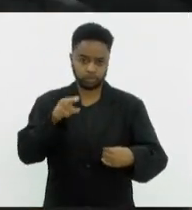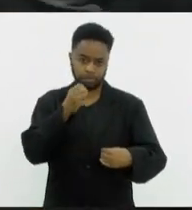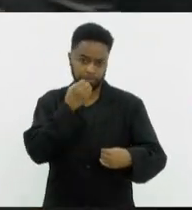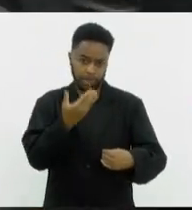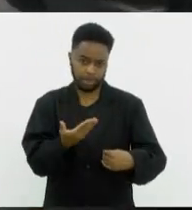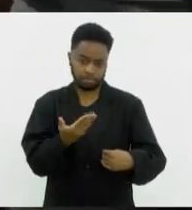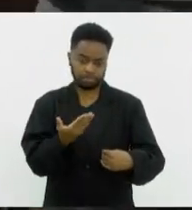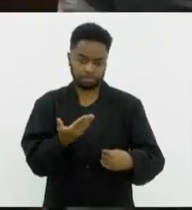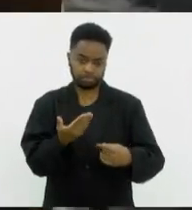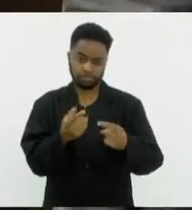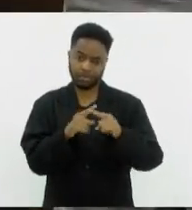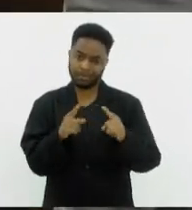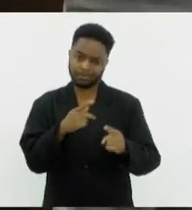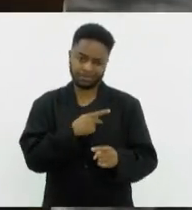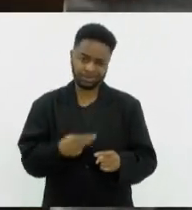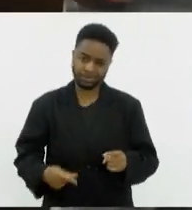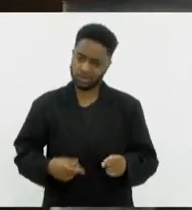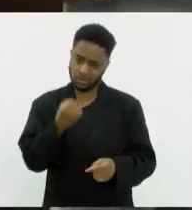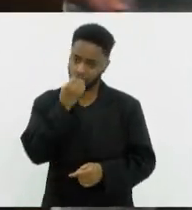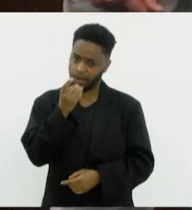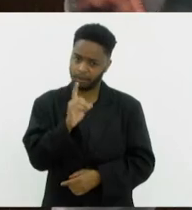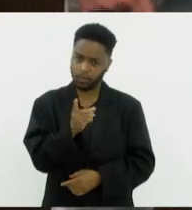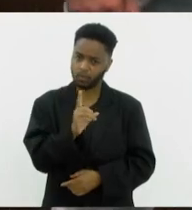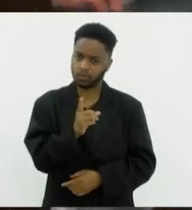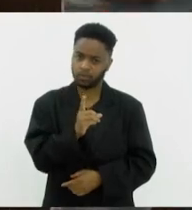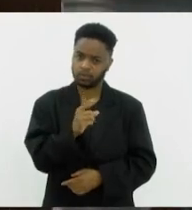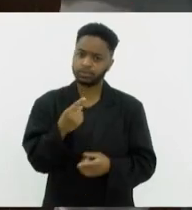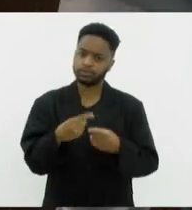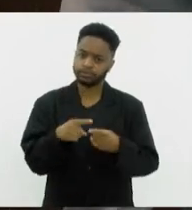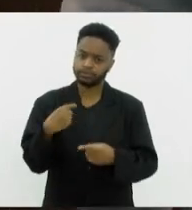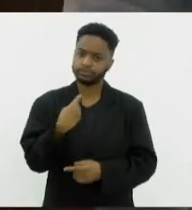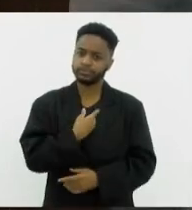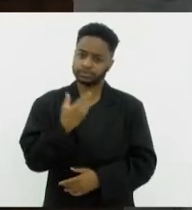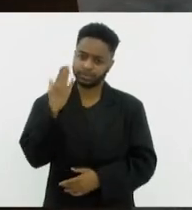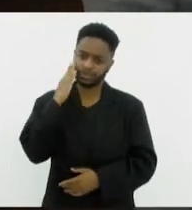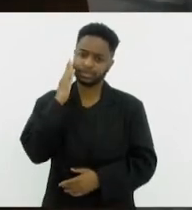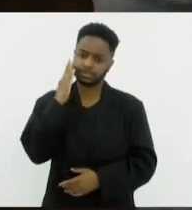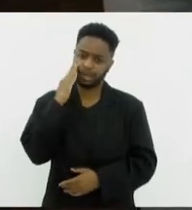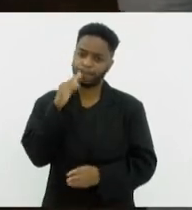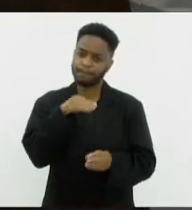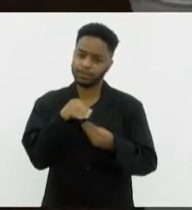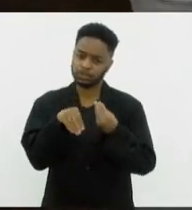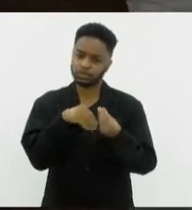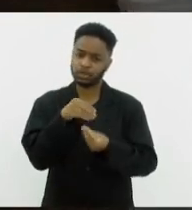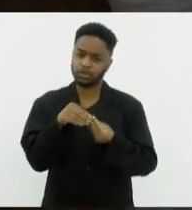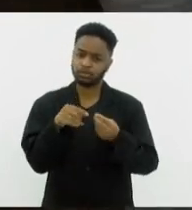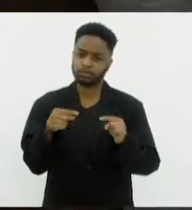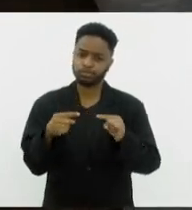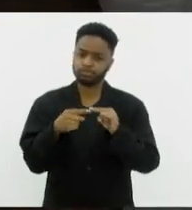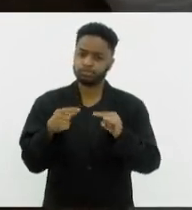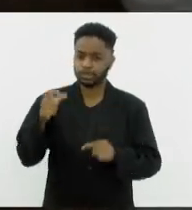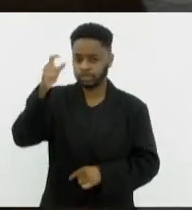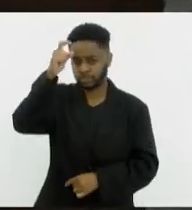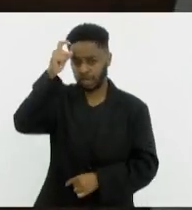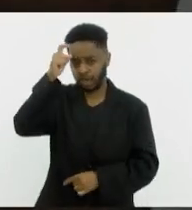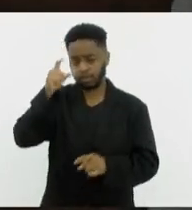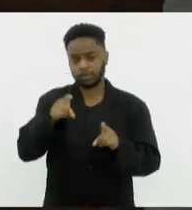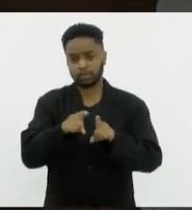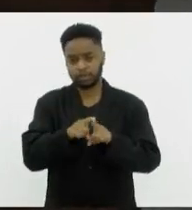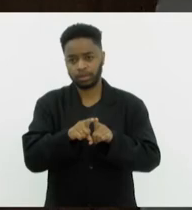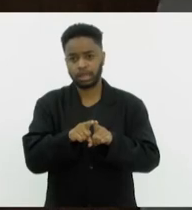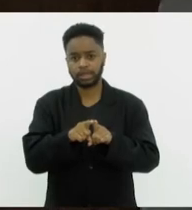Presidente, aquilo não foi bem empregado. Nós sabemos que ali foi, né, uma mistura de satanismo com